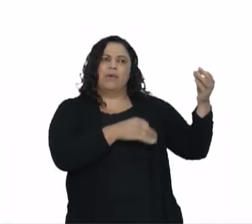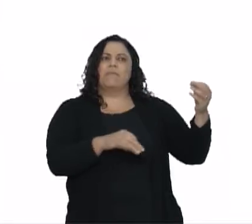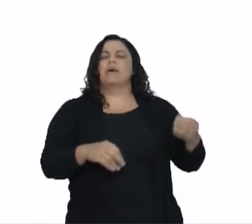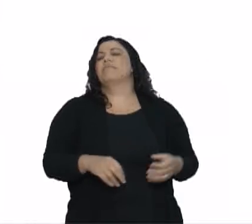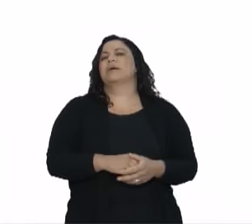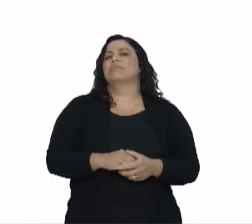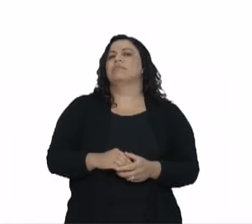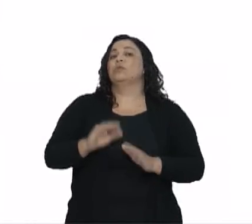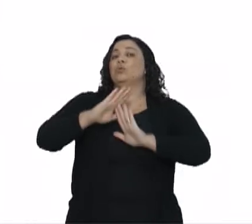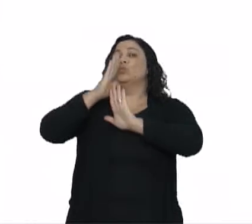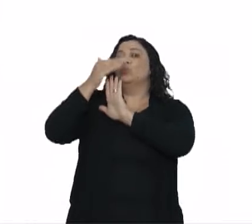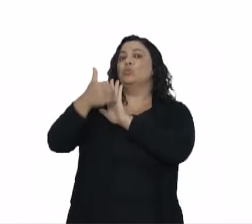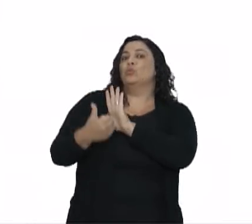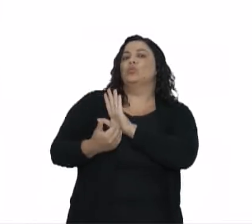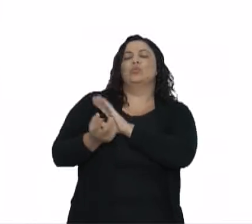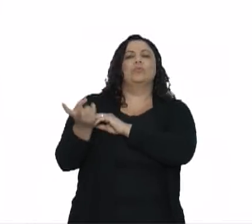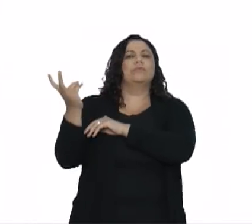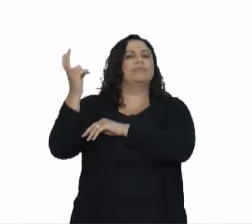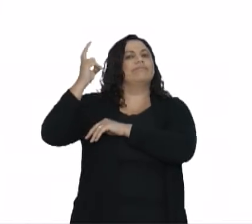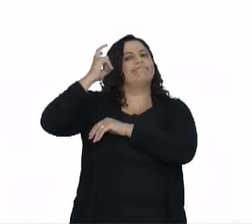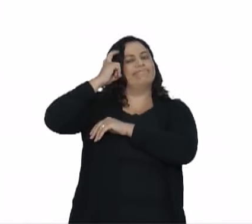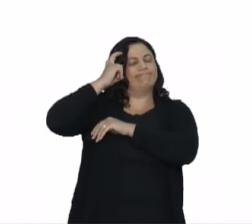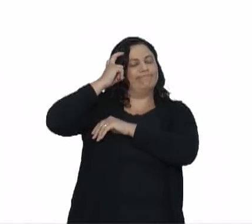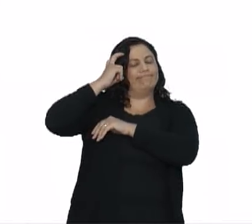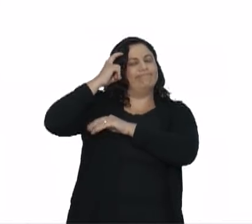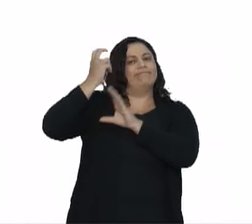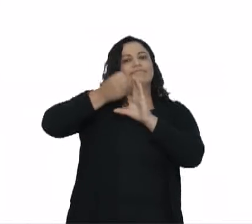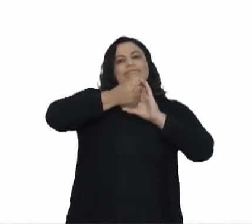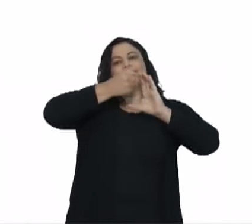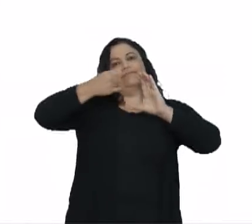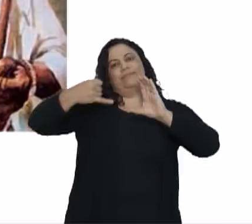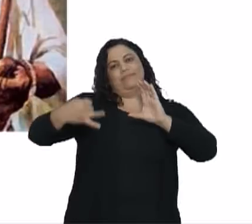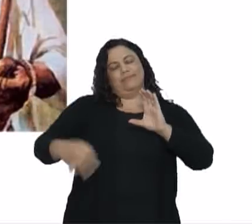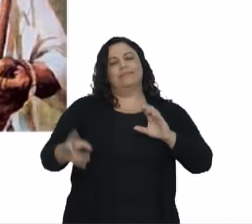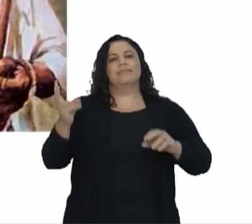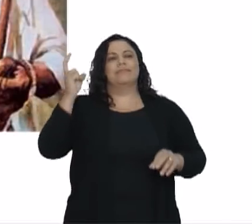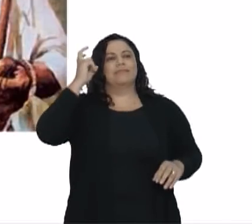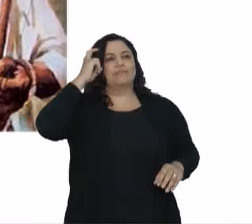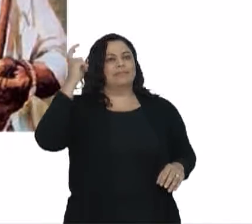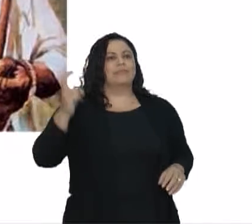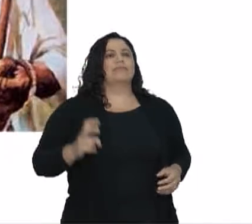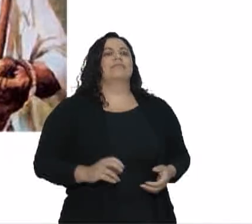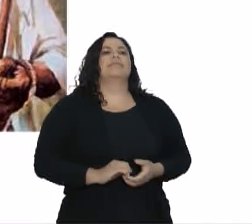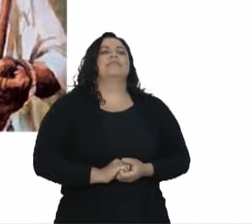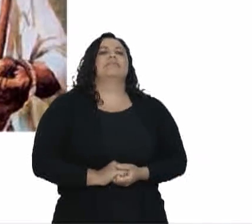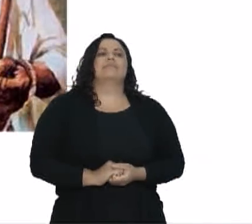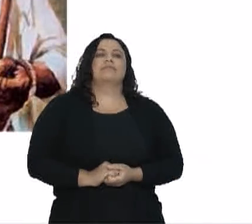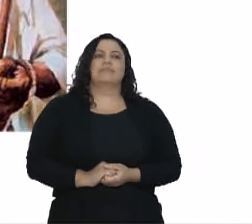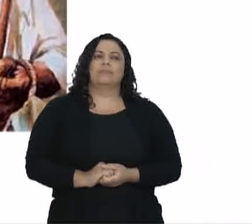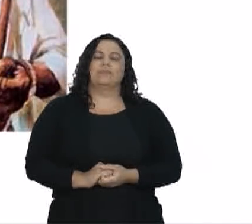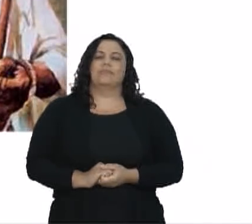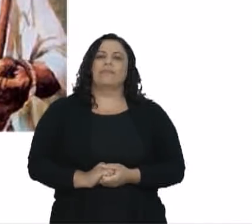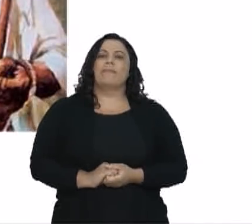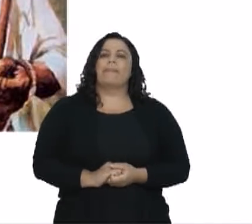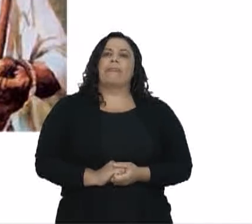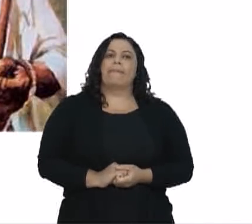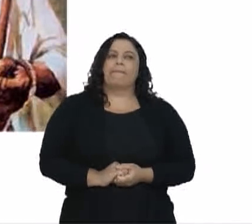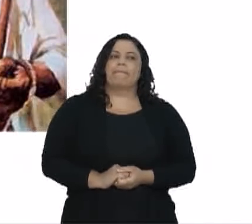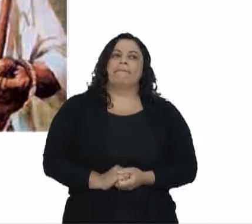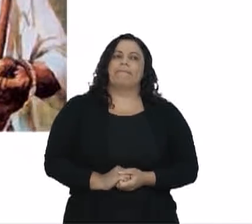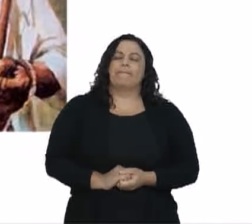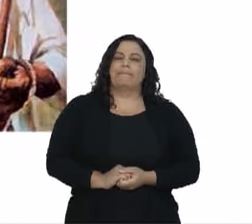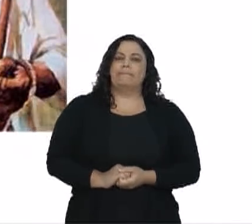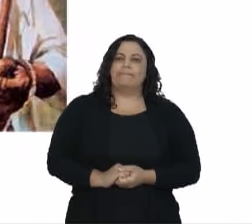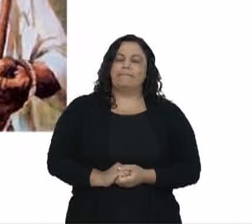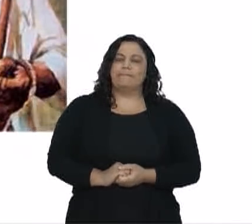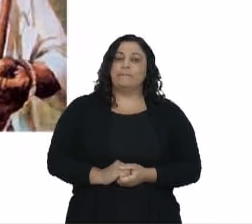uma cultura, são características dessa cultura, né? Aqui, então,